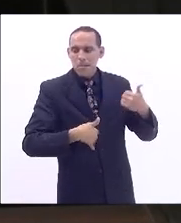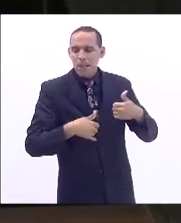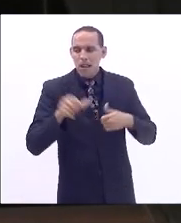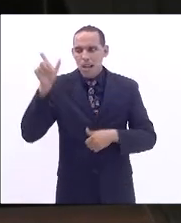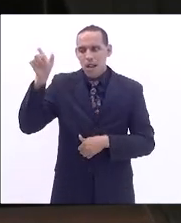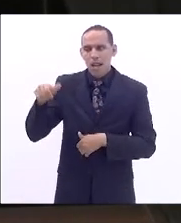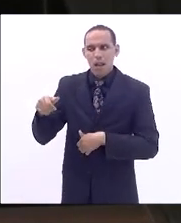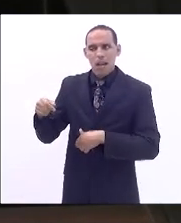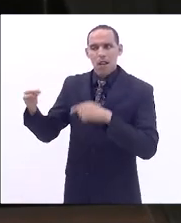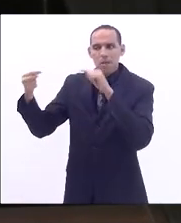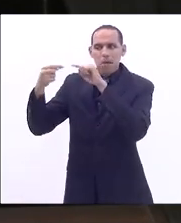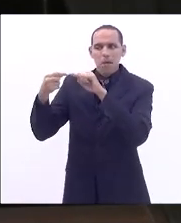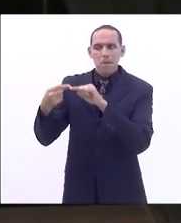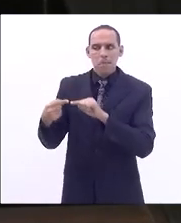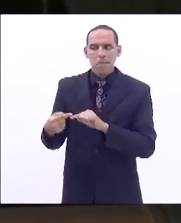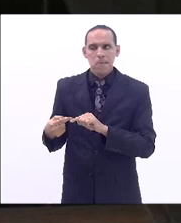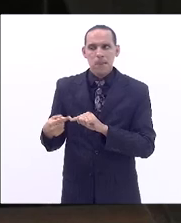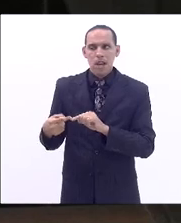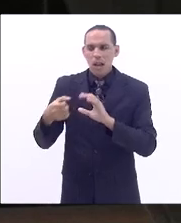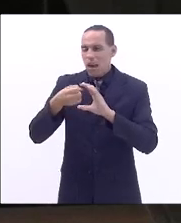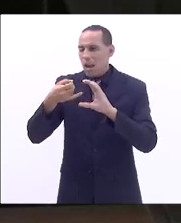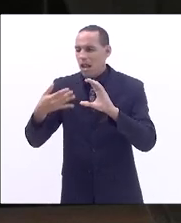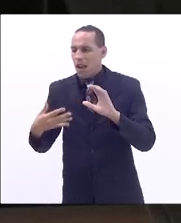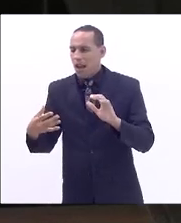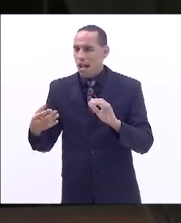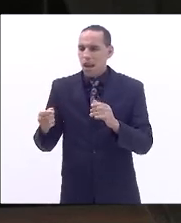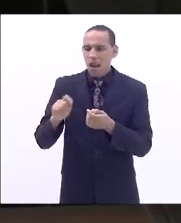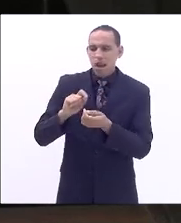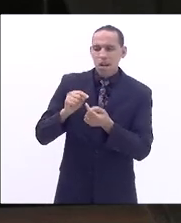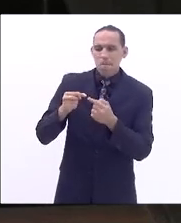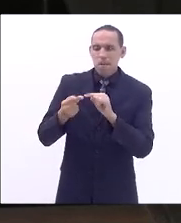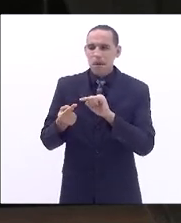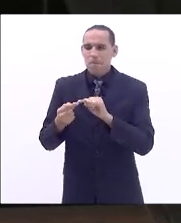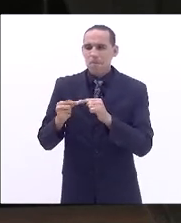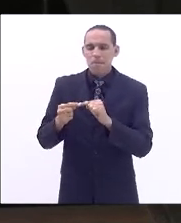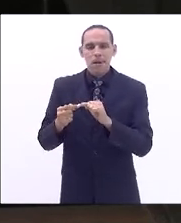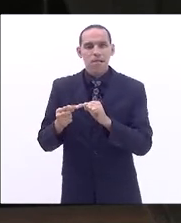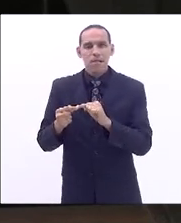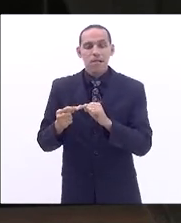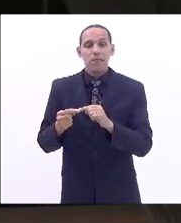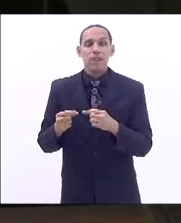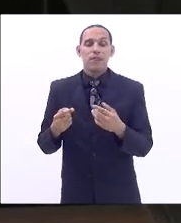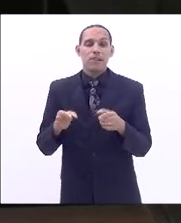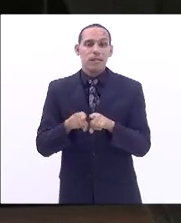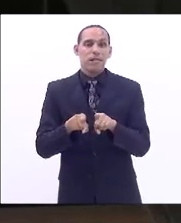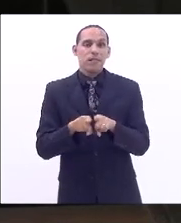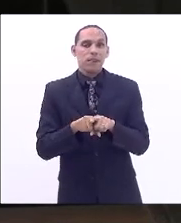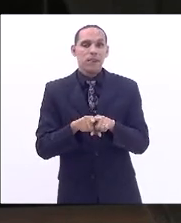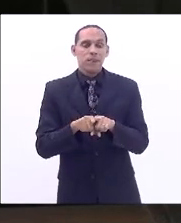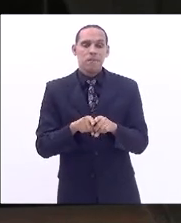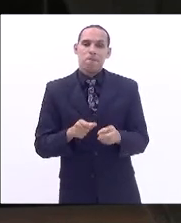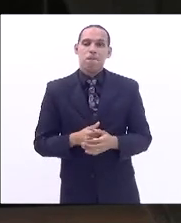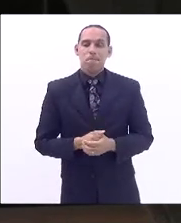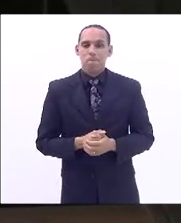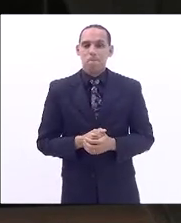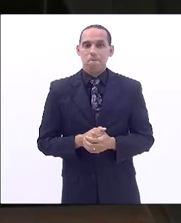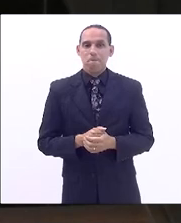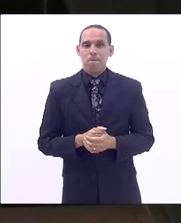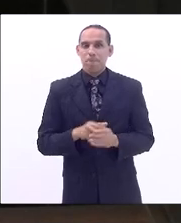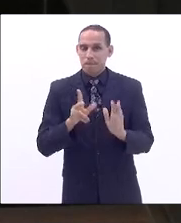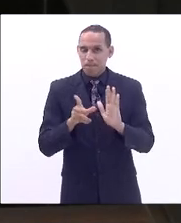confronta era se adéqua aquele reconhecimento feito né Eh também pode também